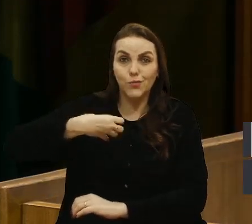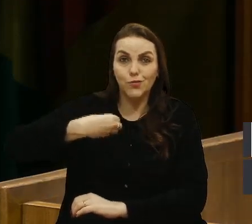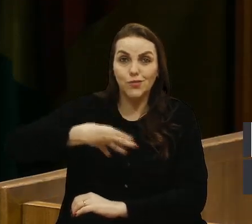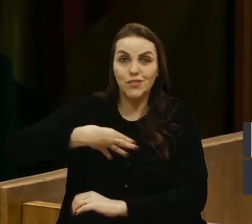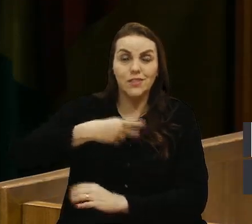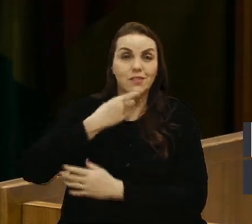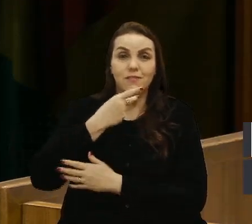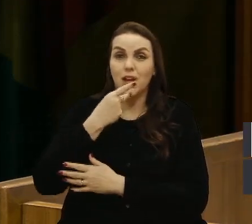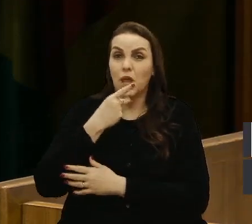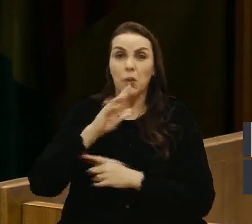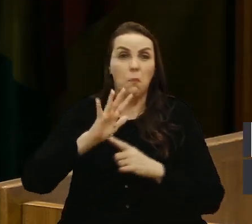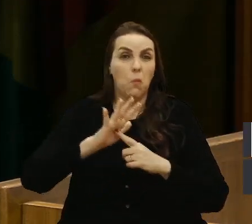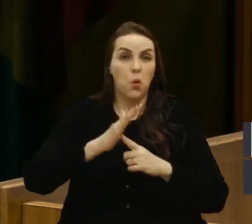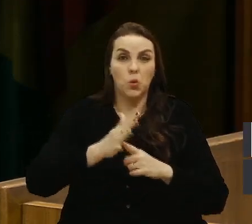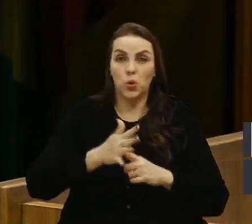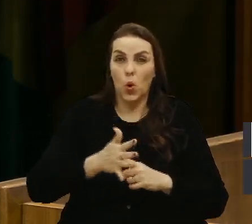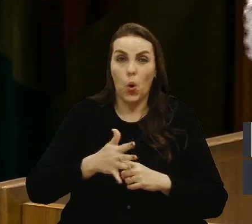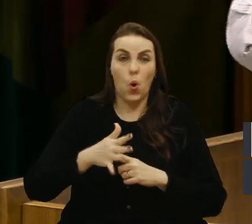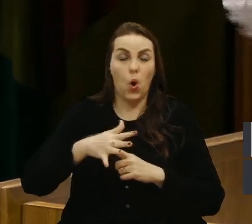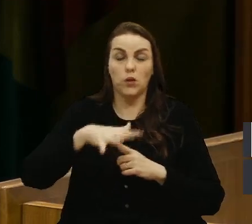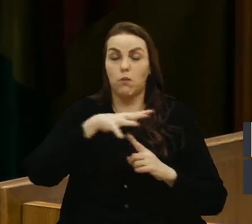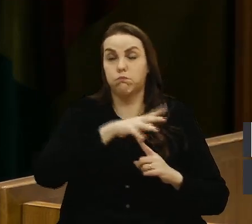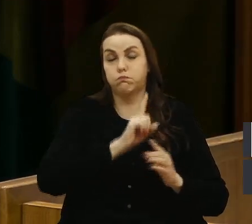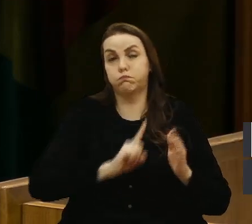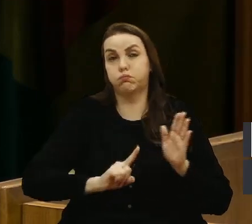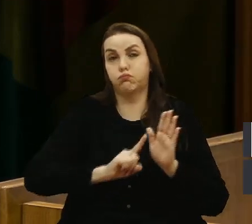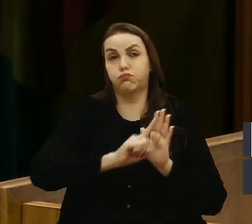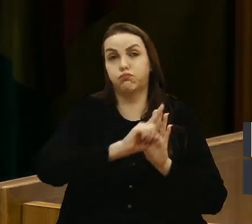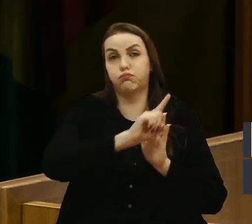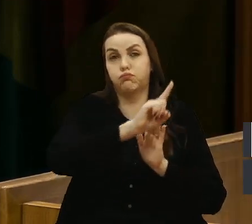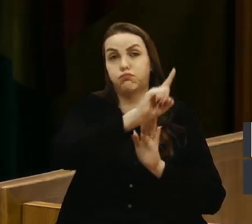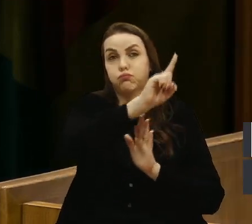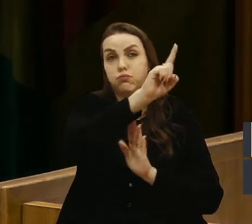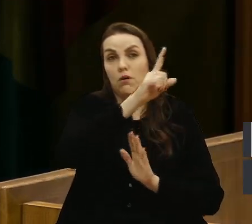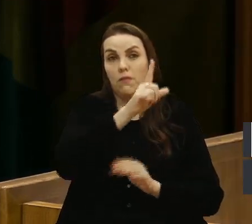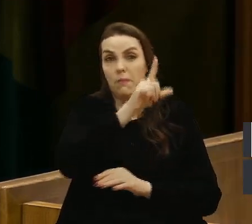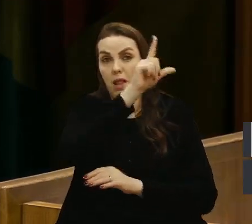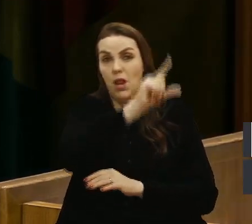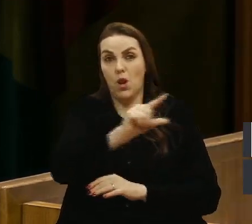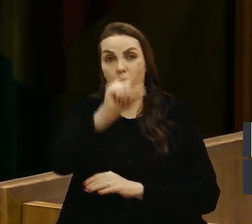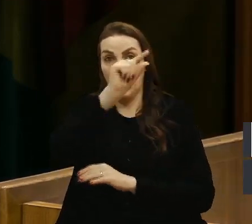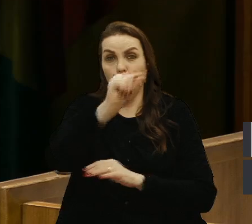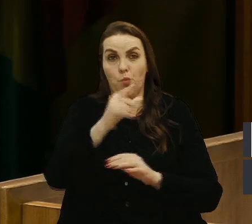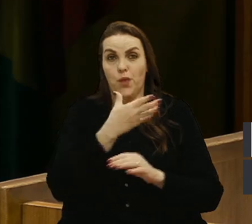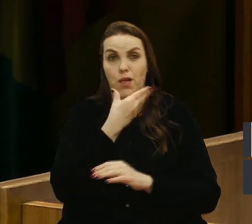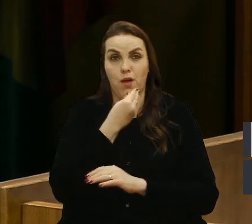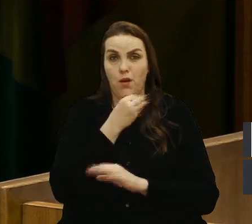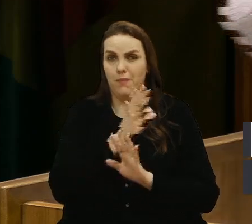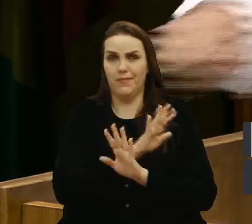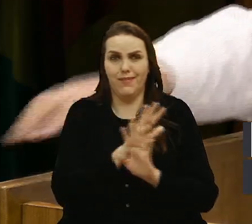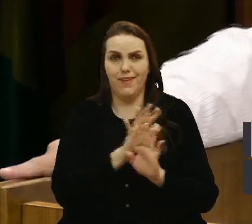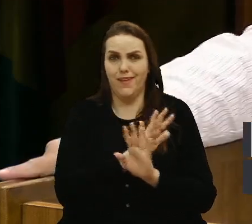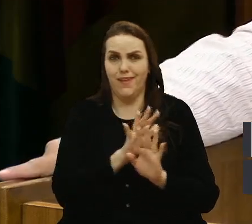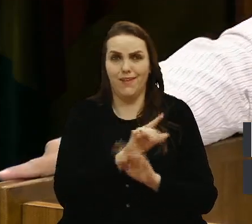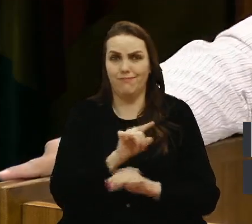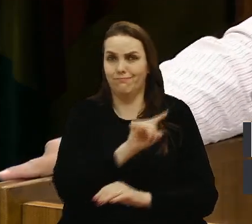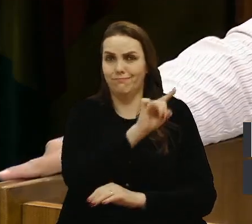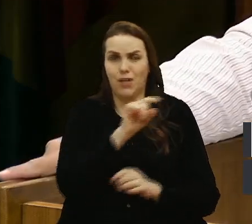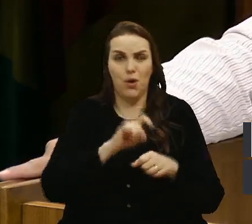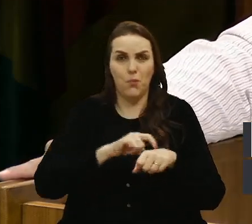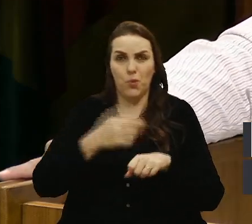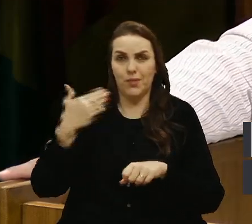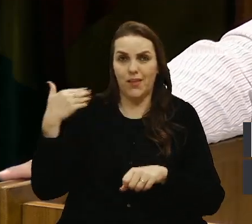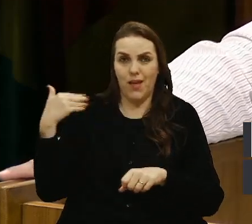do motor da nave espacial que levou os homens e as mulheres